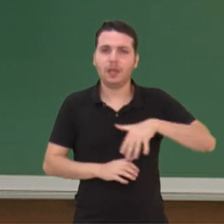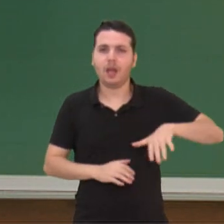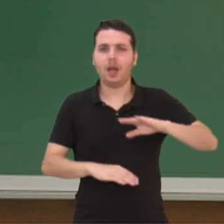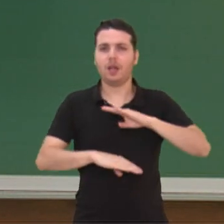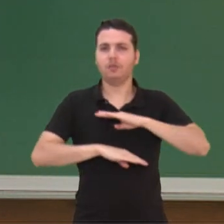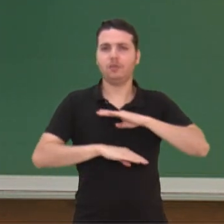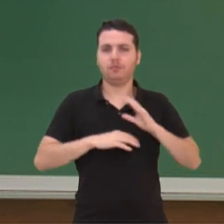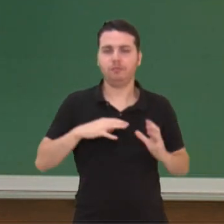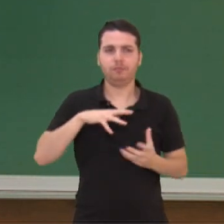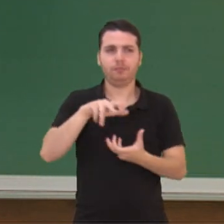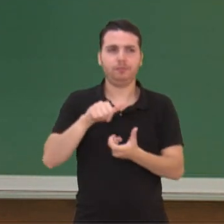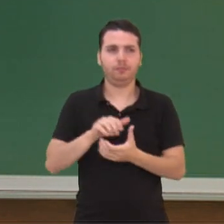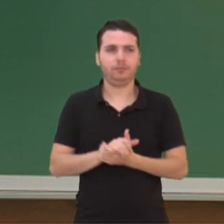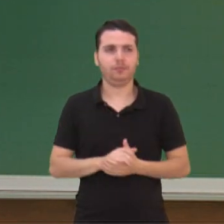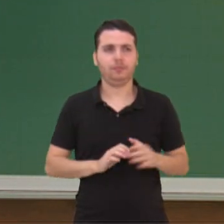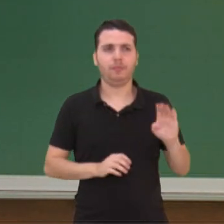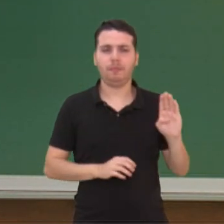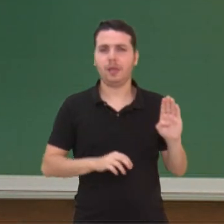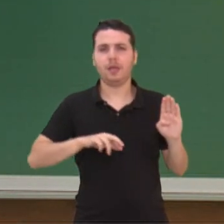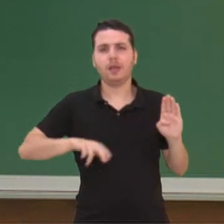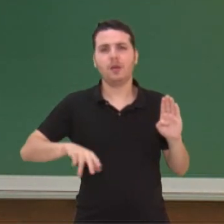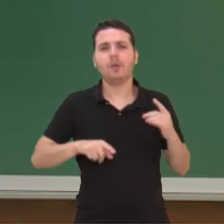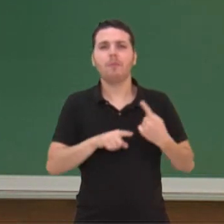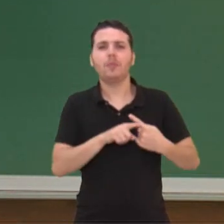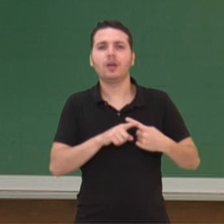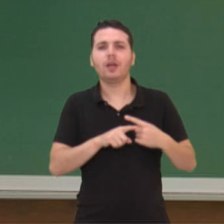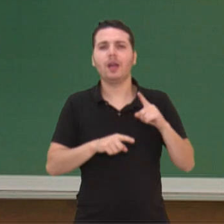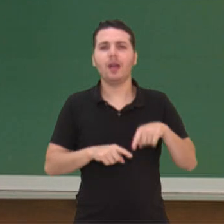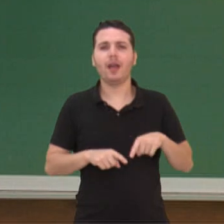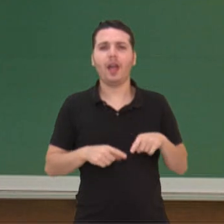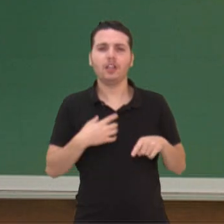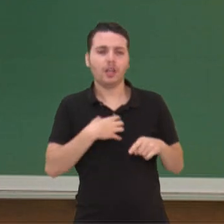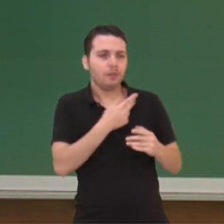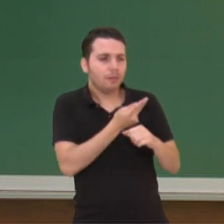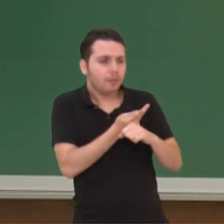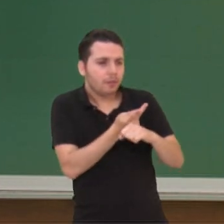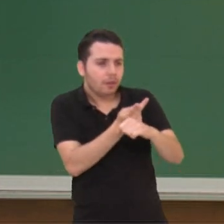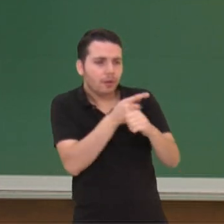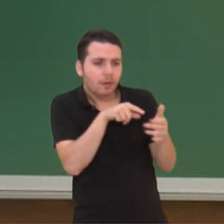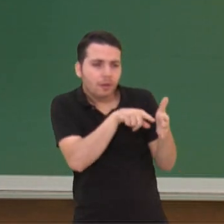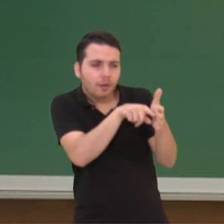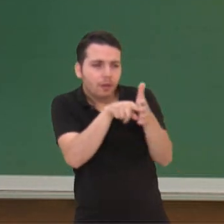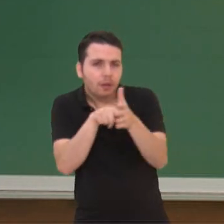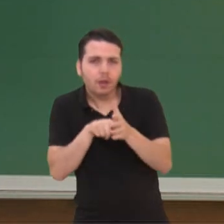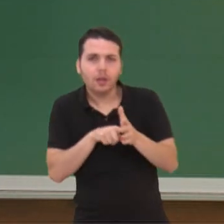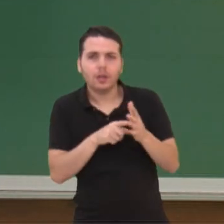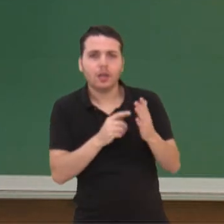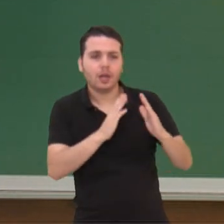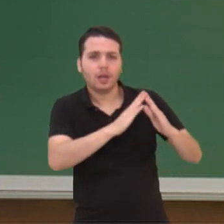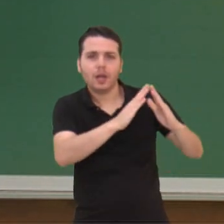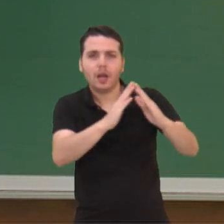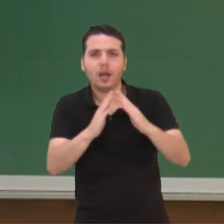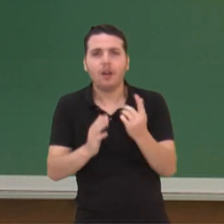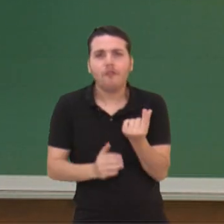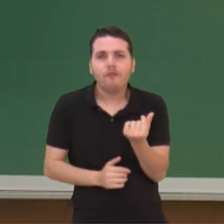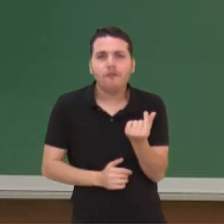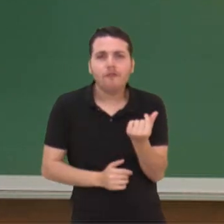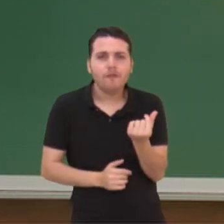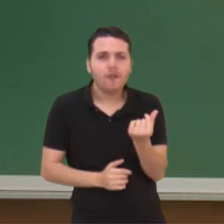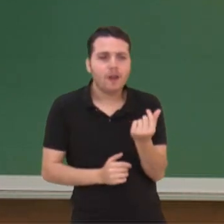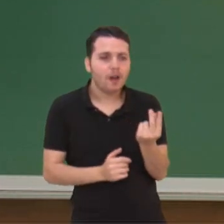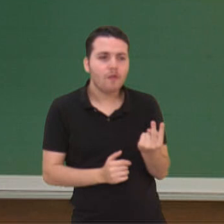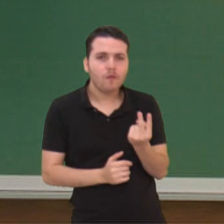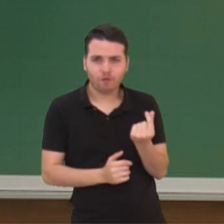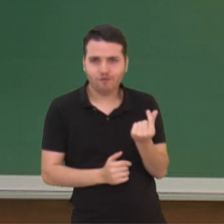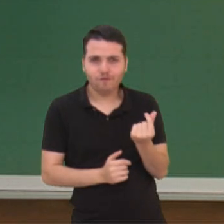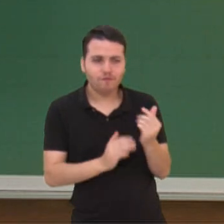comércio mundial. Letra B, não é, porque está falando da especulação imobiliária. Especulação imobiliária, eu estou falando do valor dos